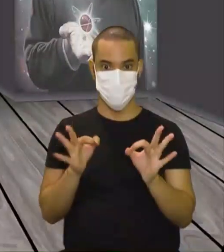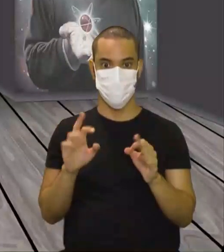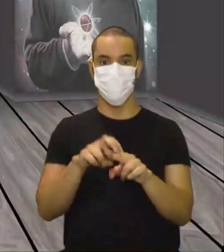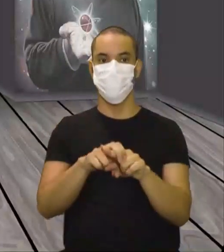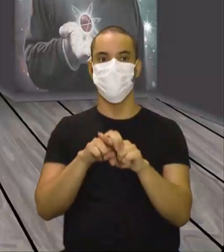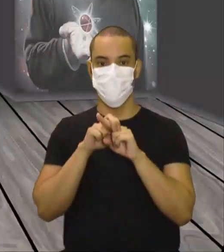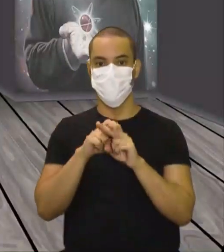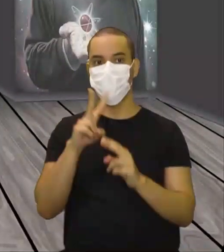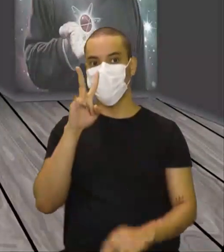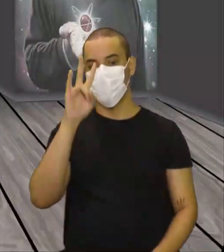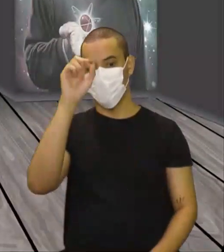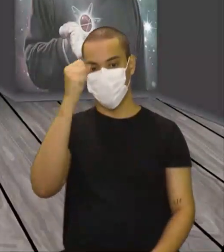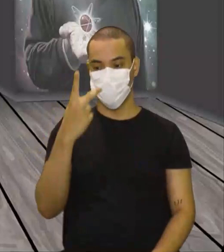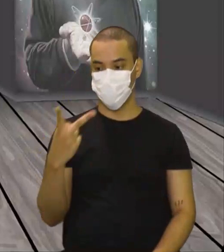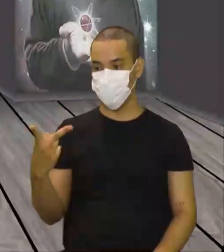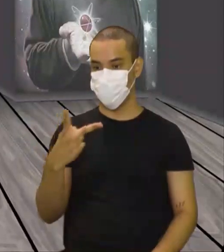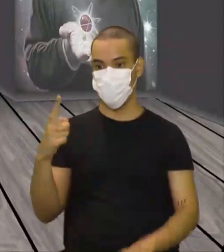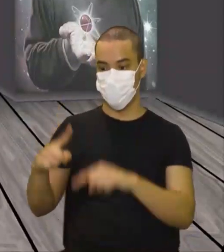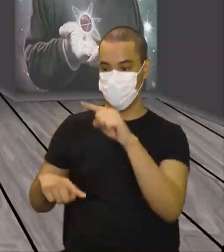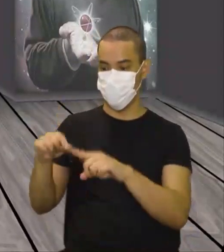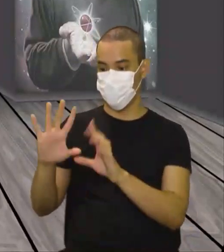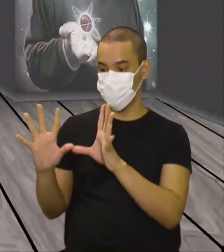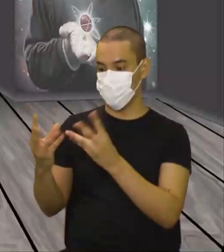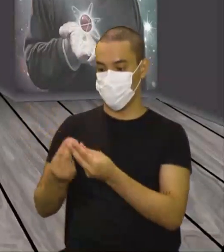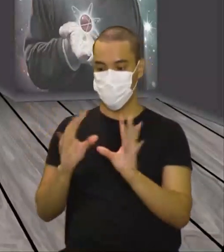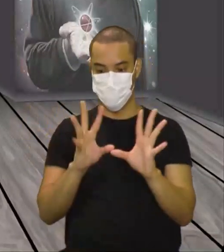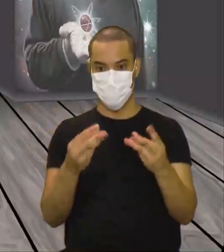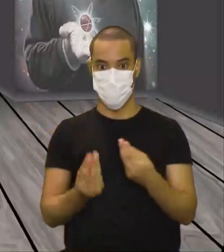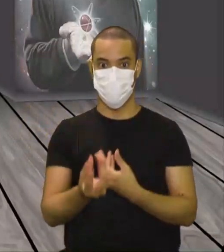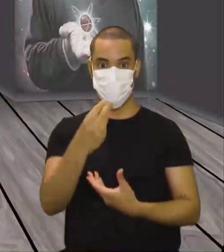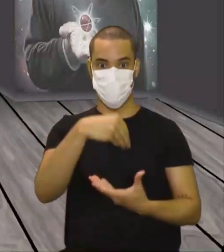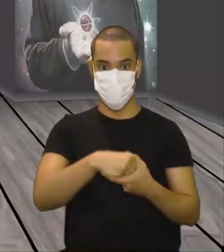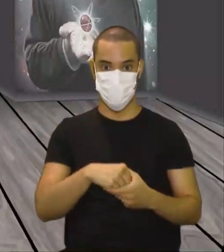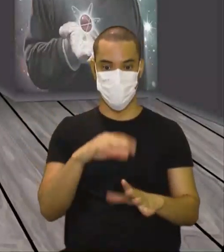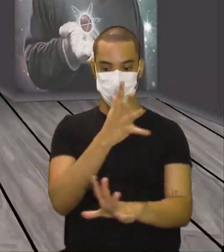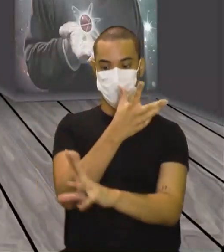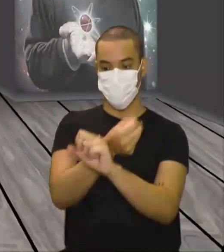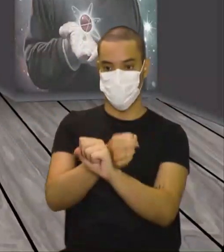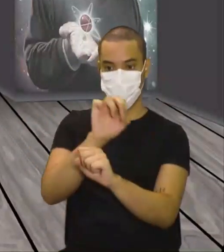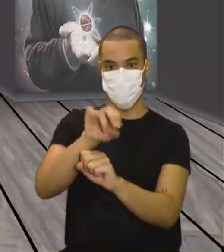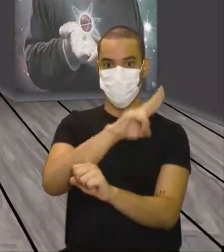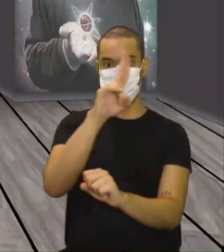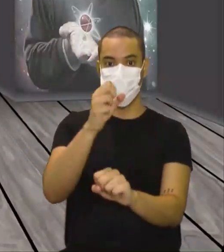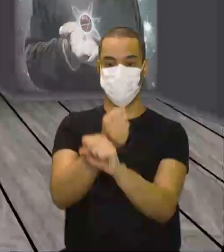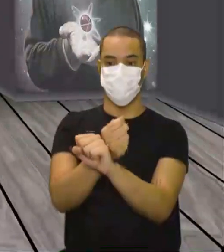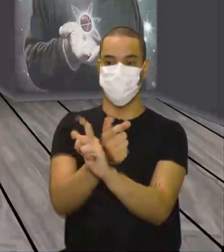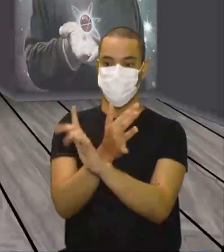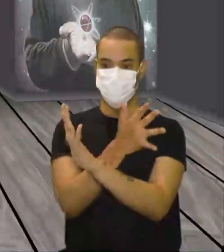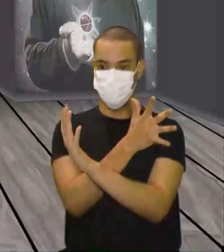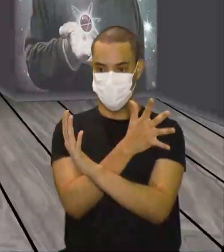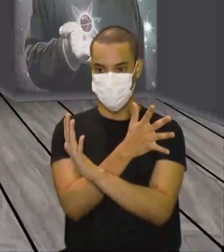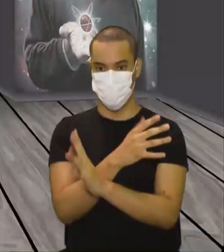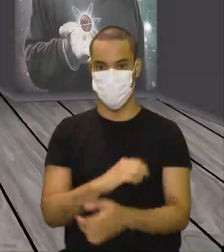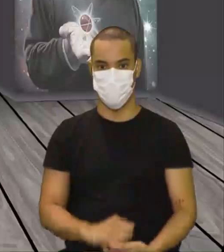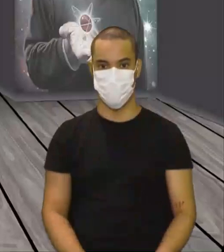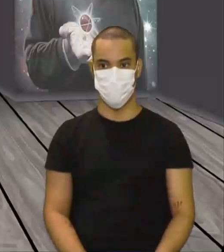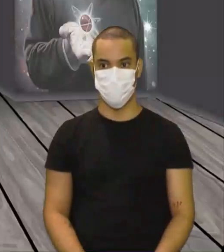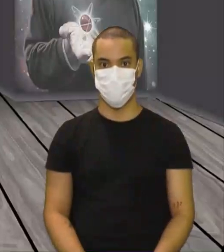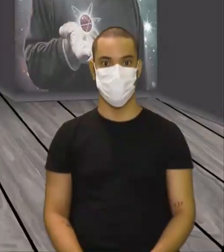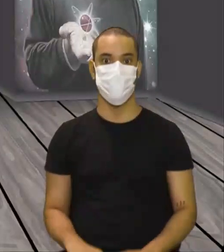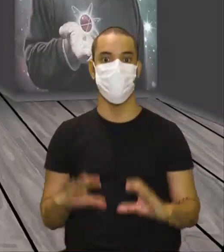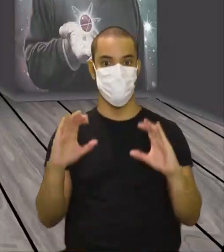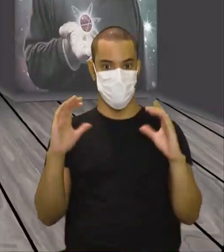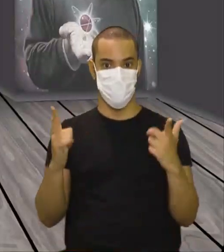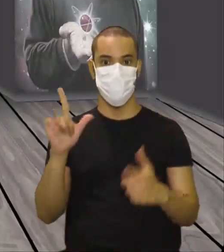Força elétrica é a interação de duas partículas portadoras, ou de atração ou de repulsão. Então, lógico,